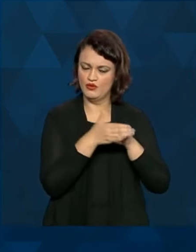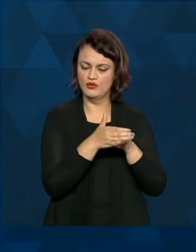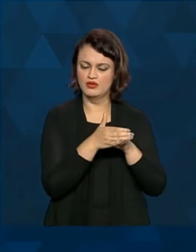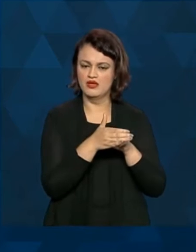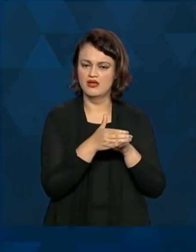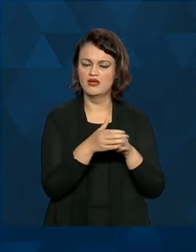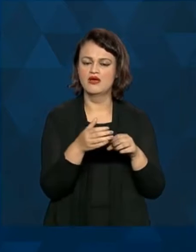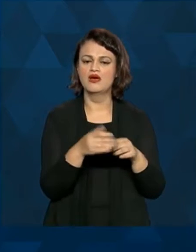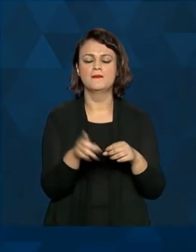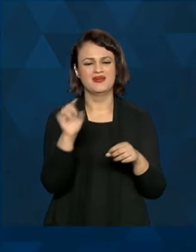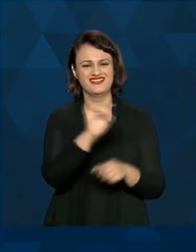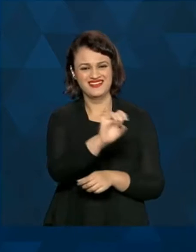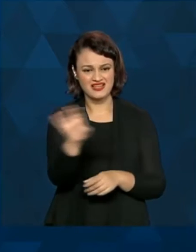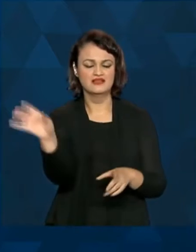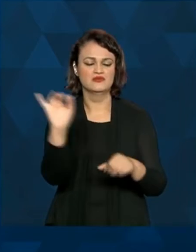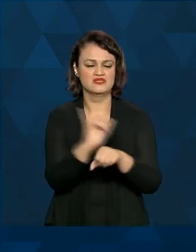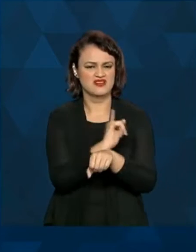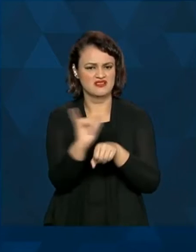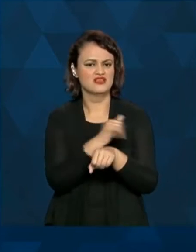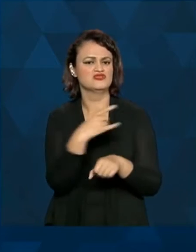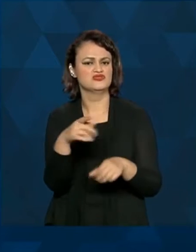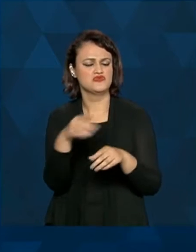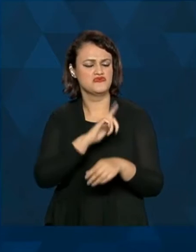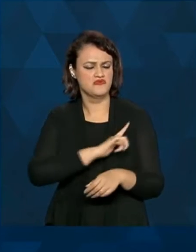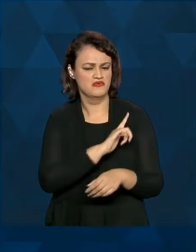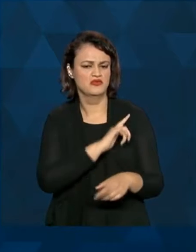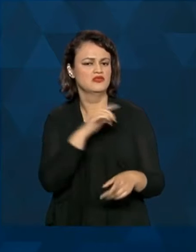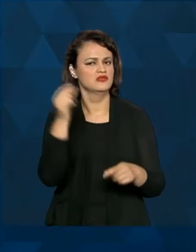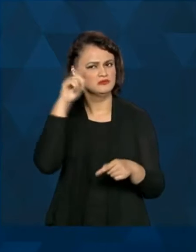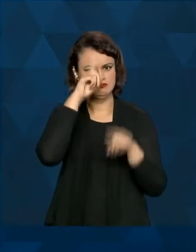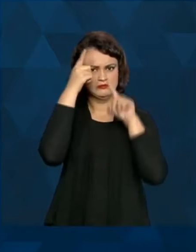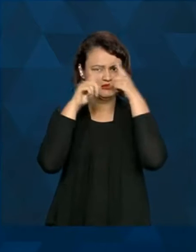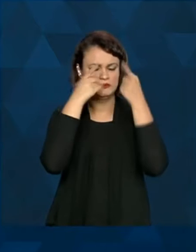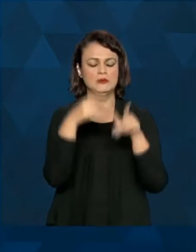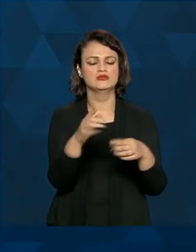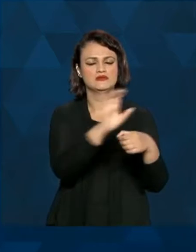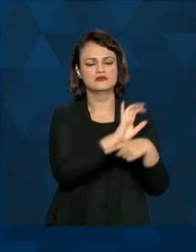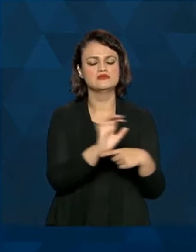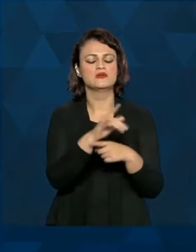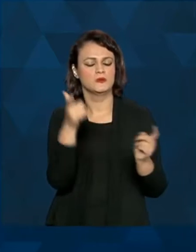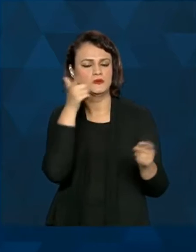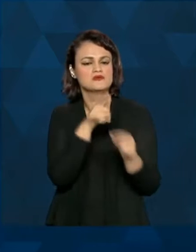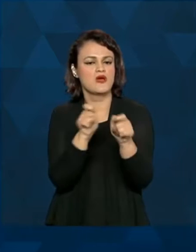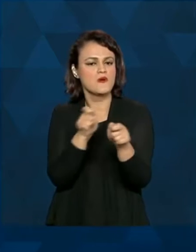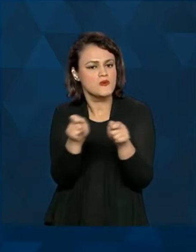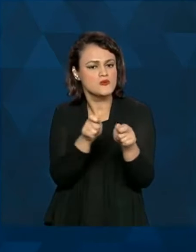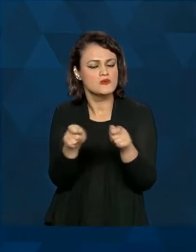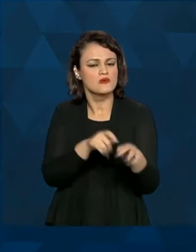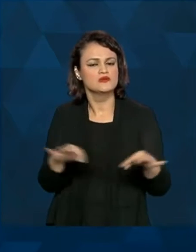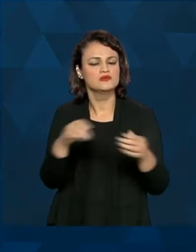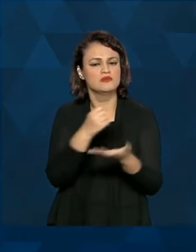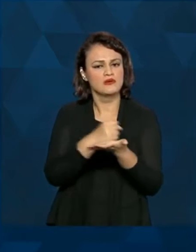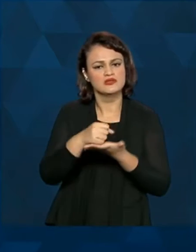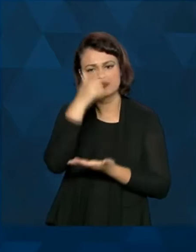para que, de acordo com seus planos de contingência, suas necessidades locais, estados e municípios se preparassem com contratação